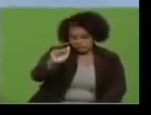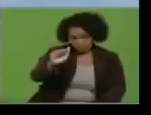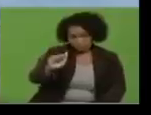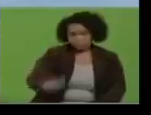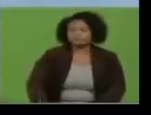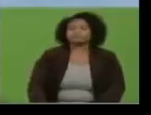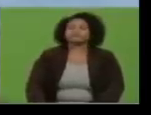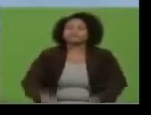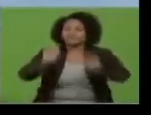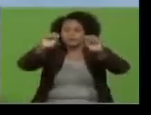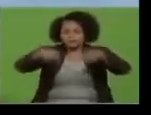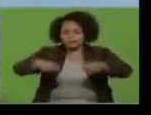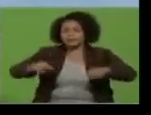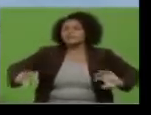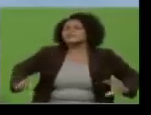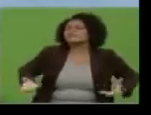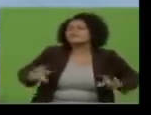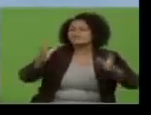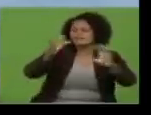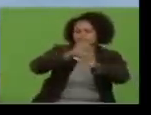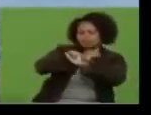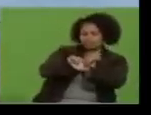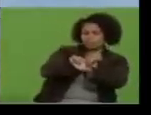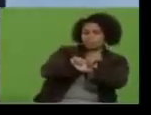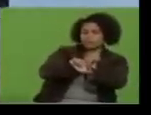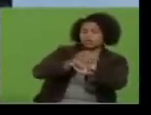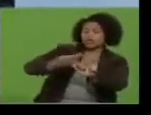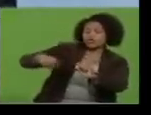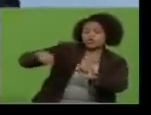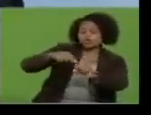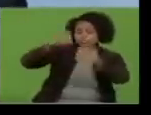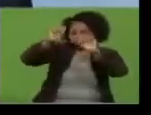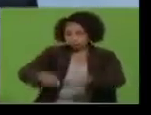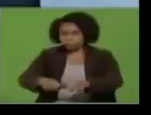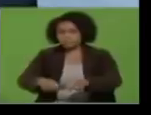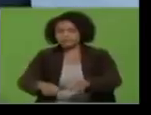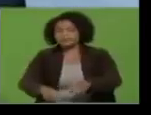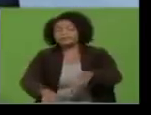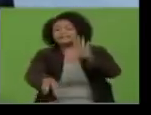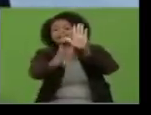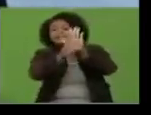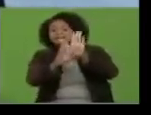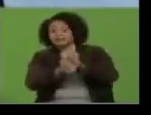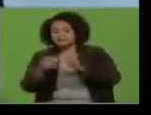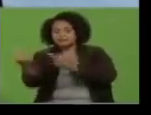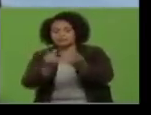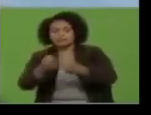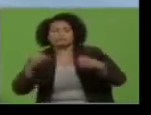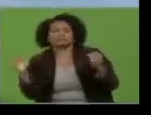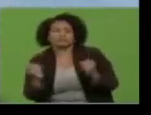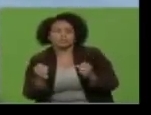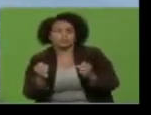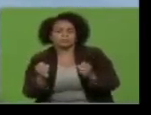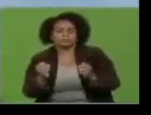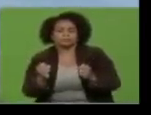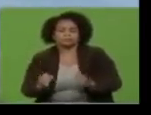vida e da saúde que fomos obrigados a adotar medidas de caráter extraordinário, não disse